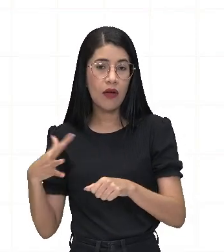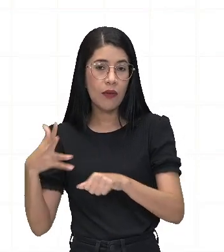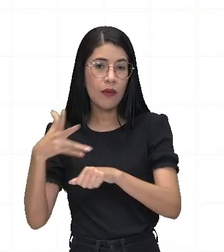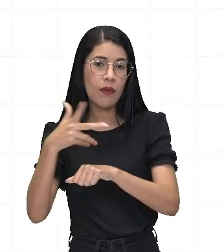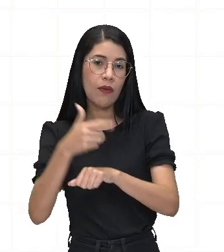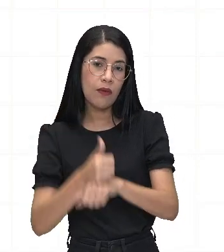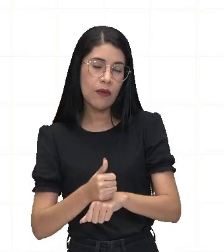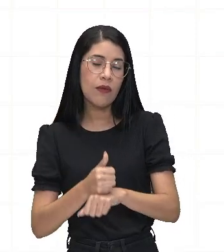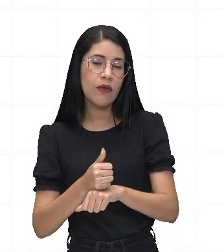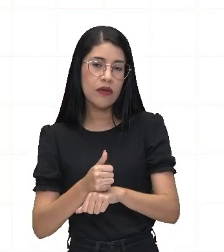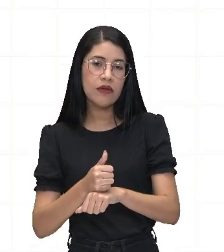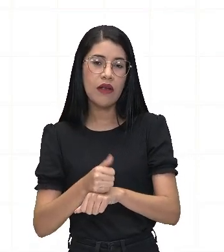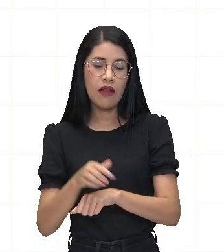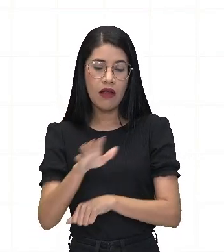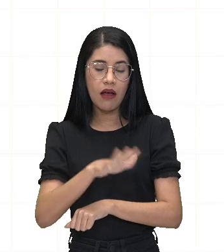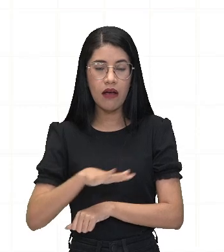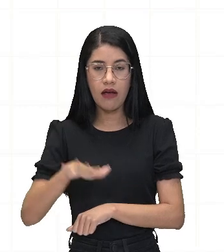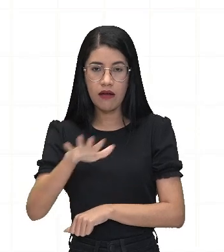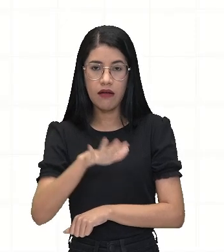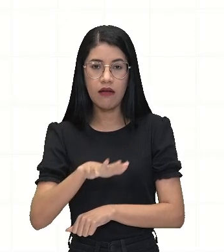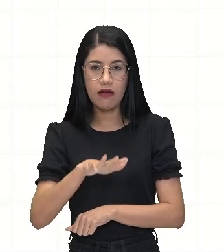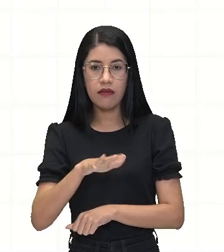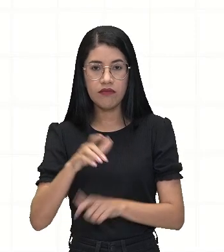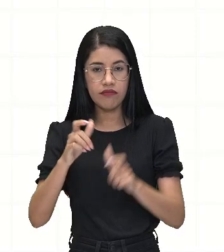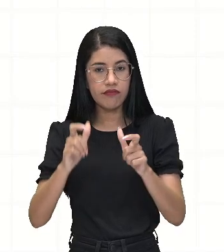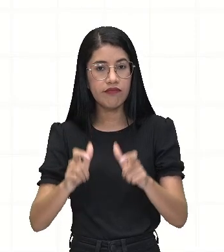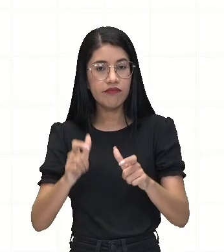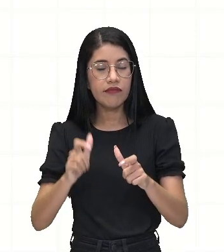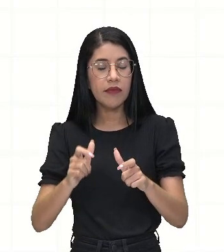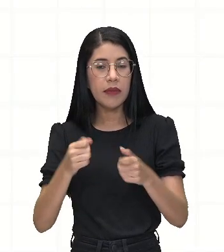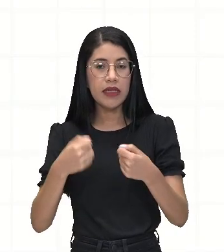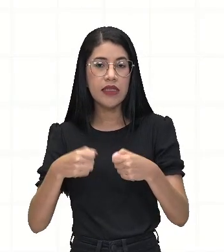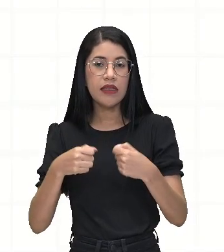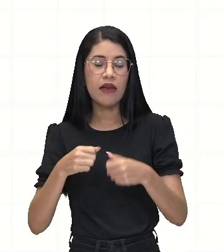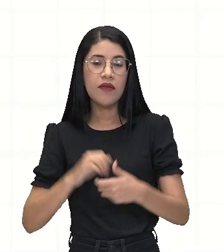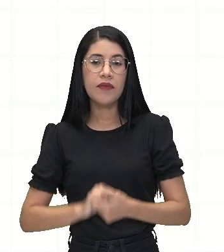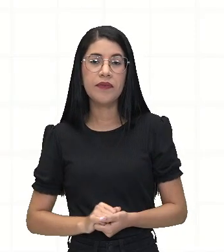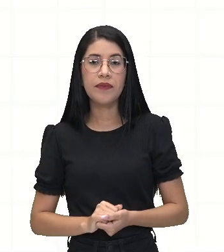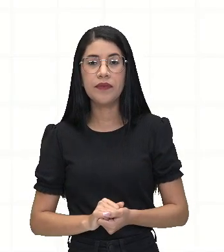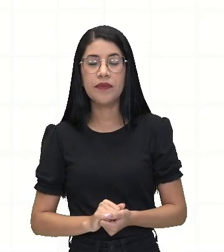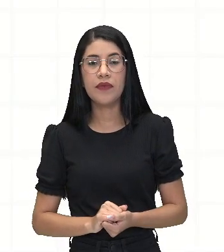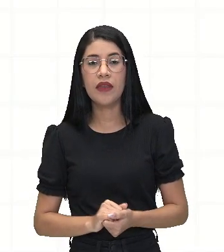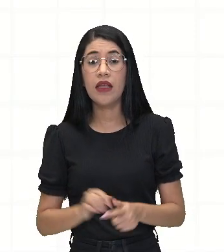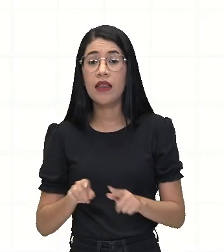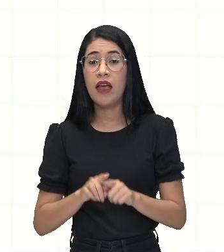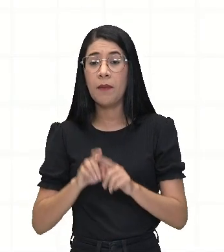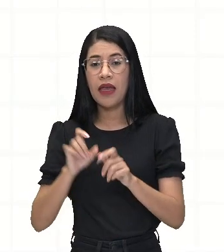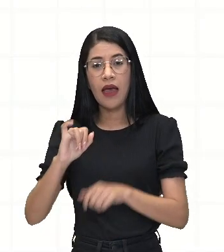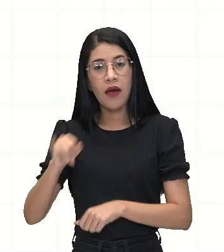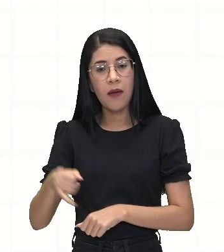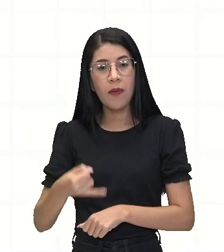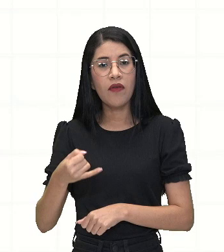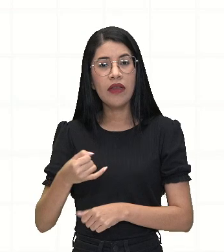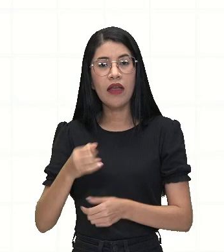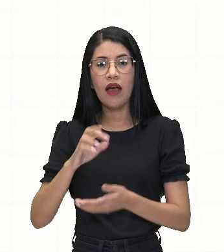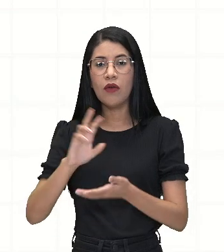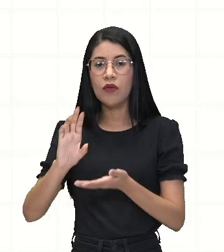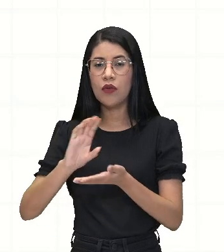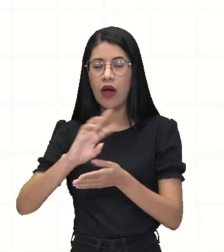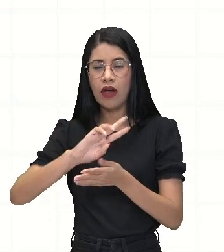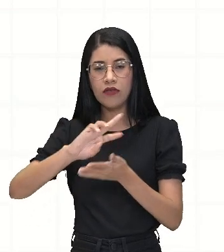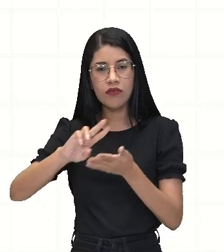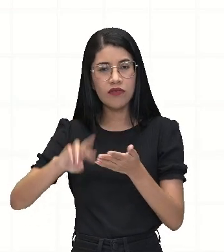principais características desses tratados, colonização e exploração, certo? Então,